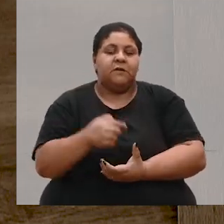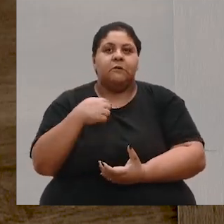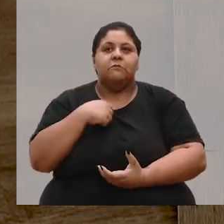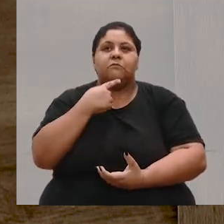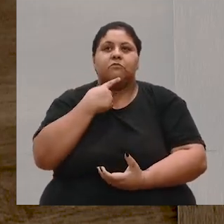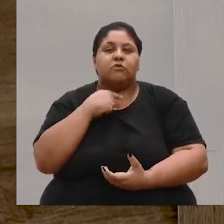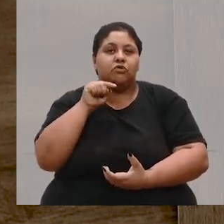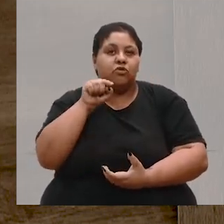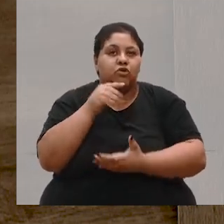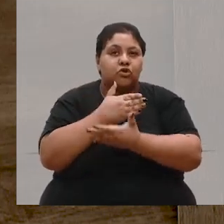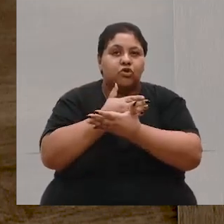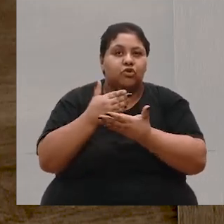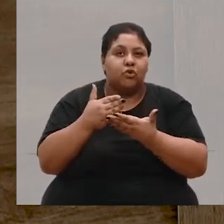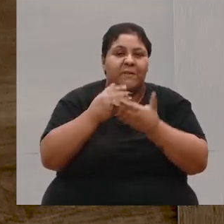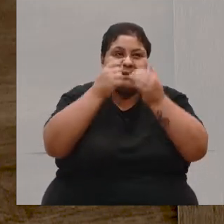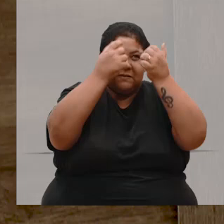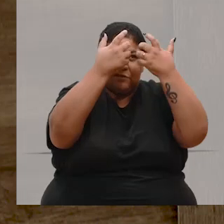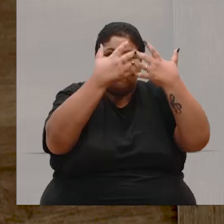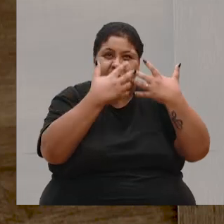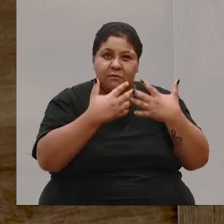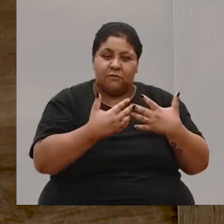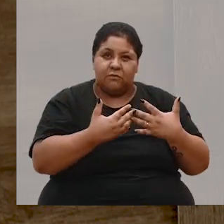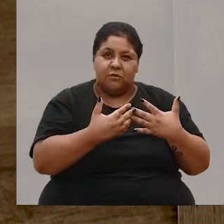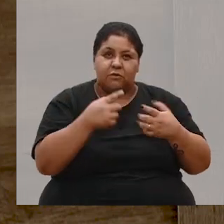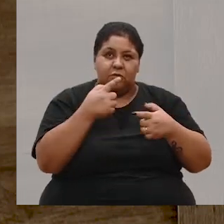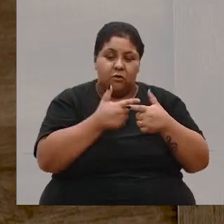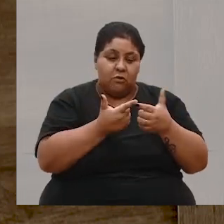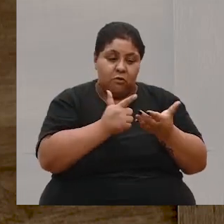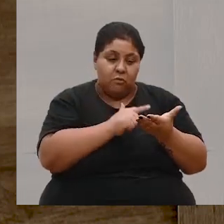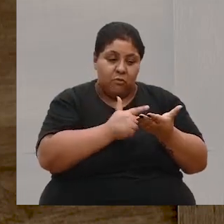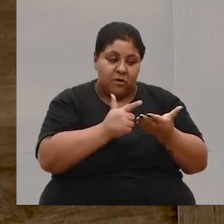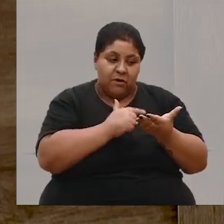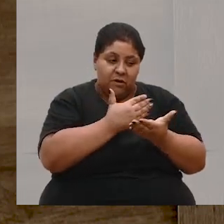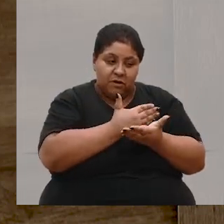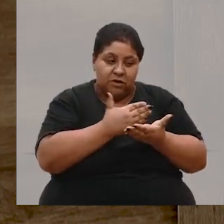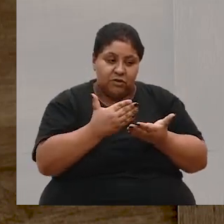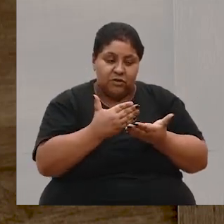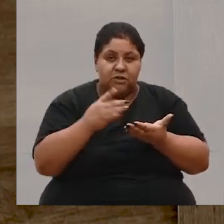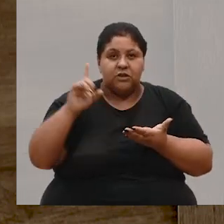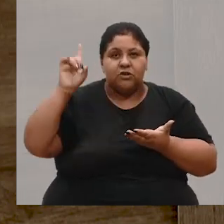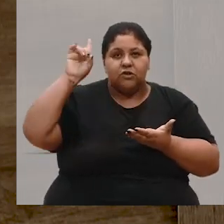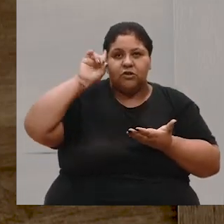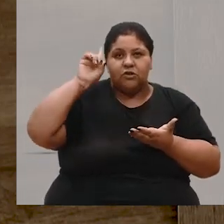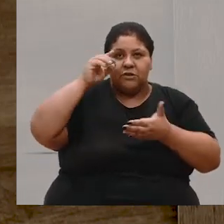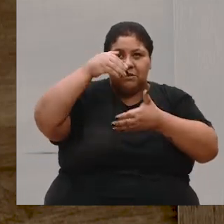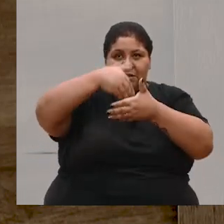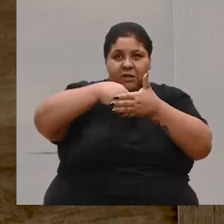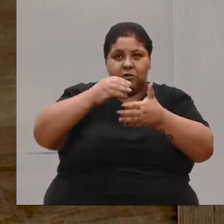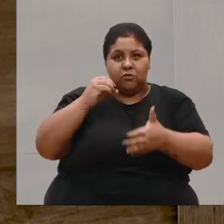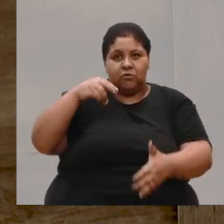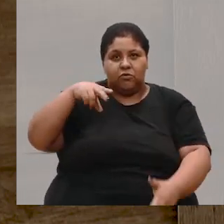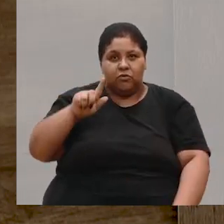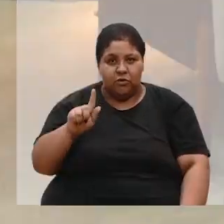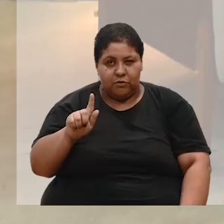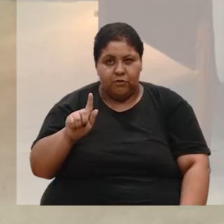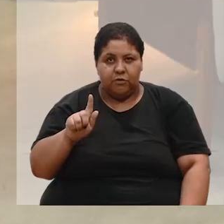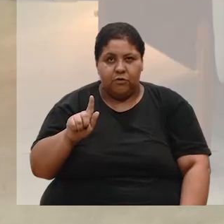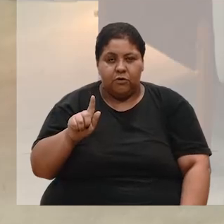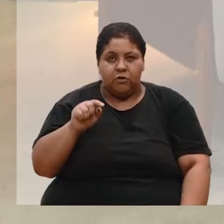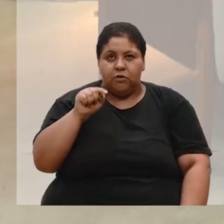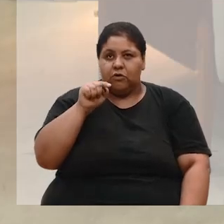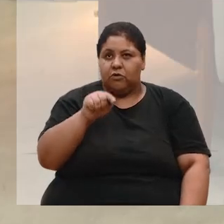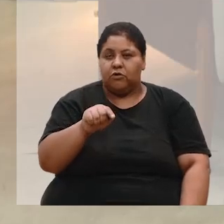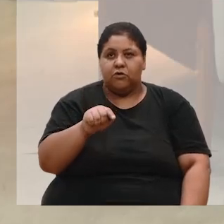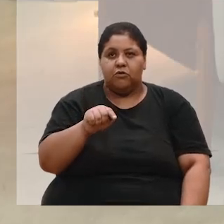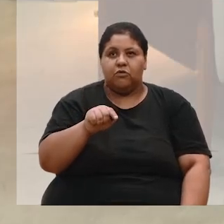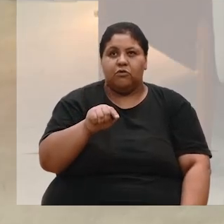gostaria que tu começasses ampliando isso, porque o livro nasce de uma rotina dentro da ONG. Digamos assim, tu não